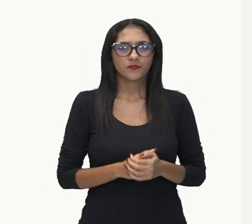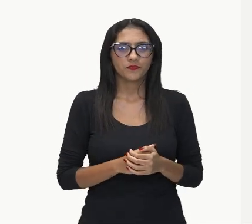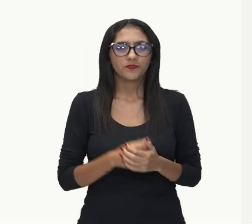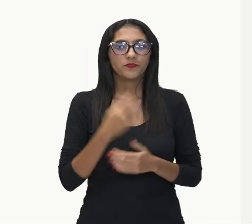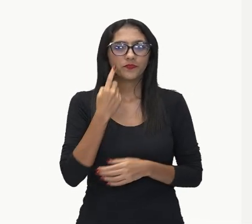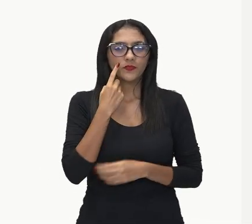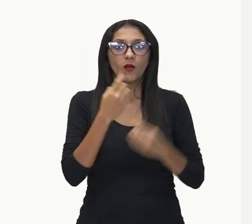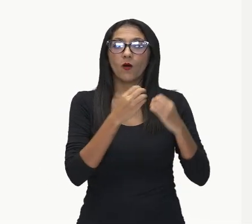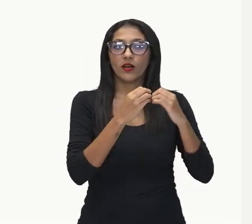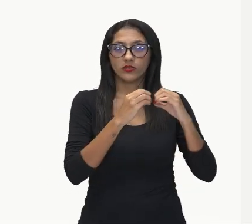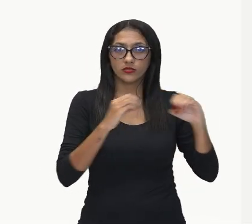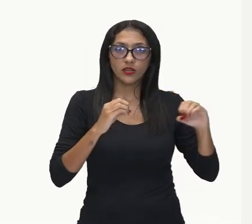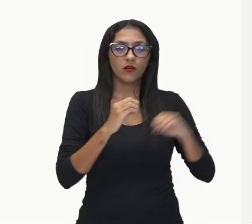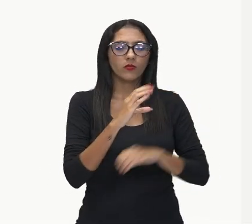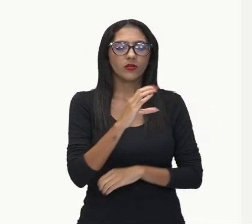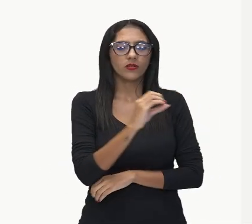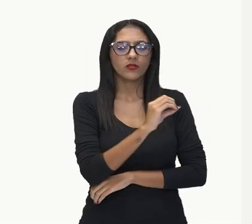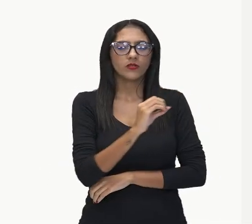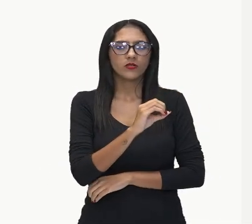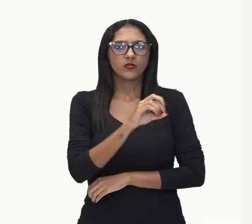coordenada, certo?